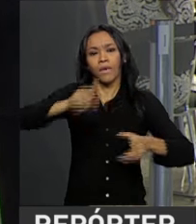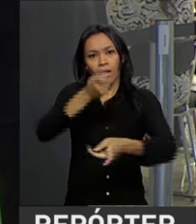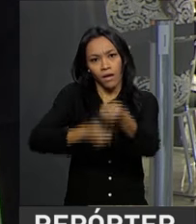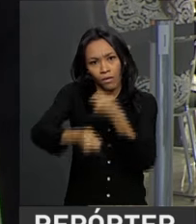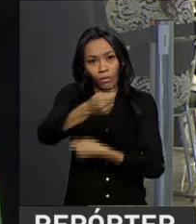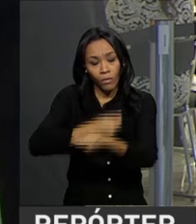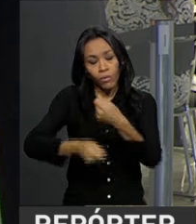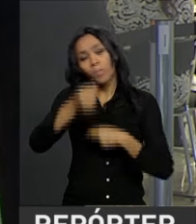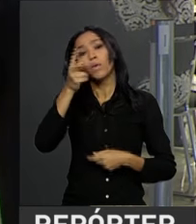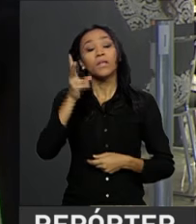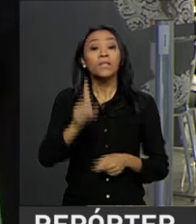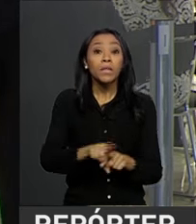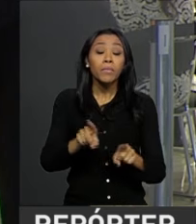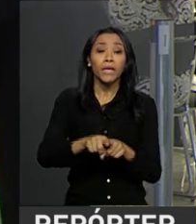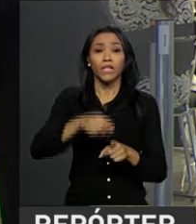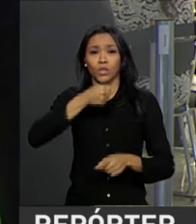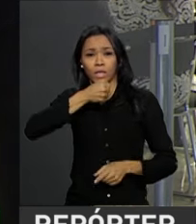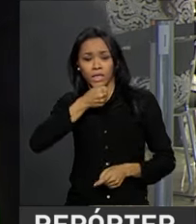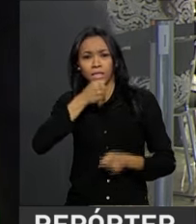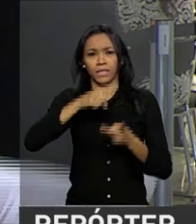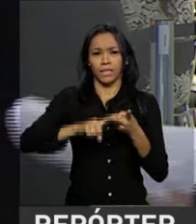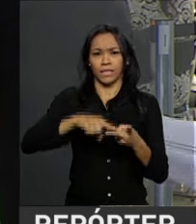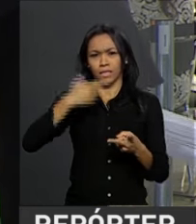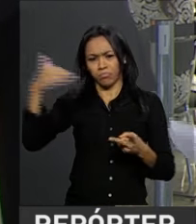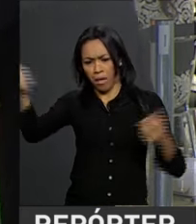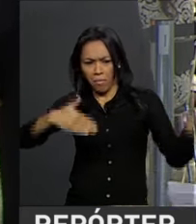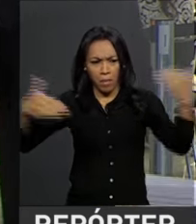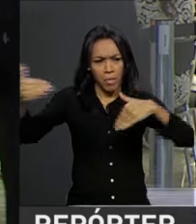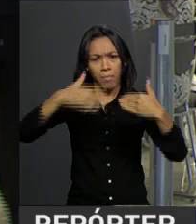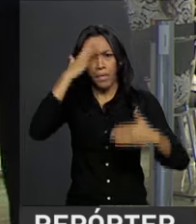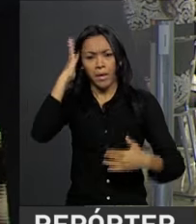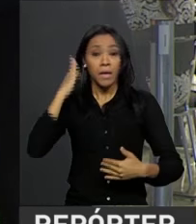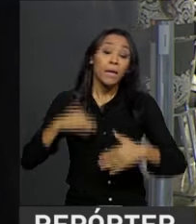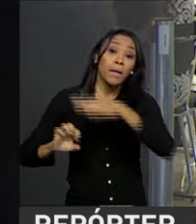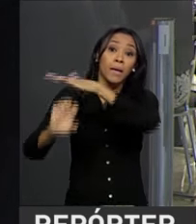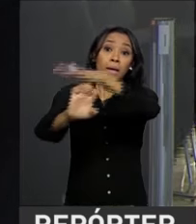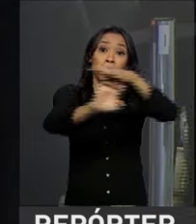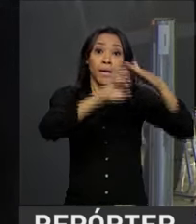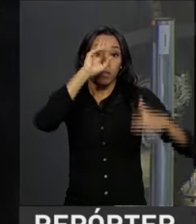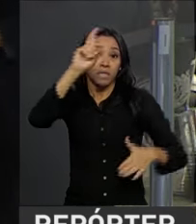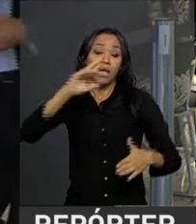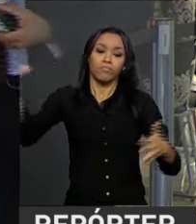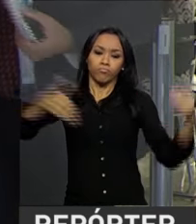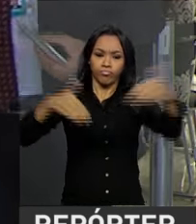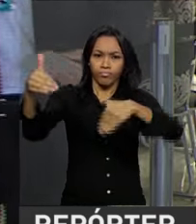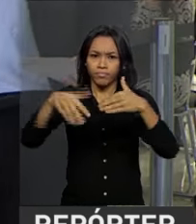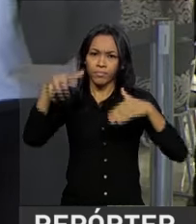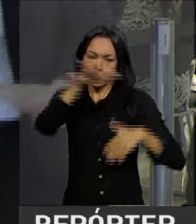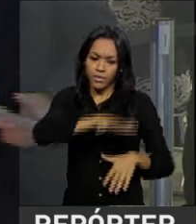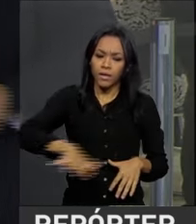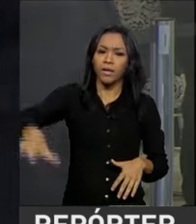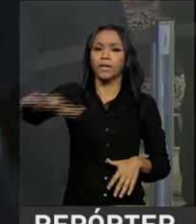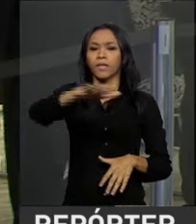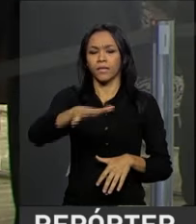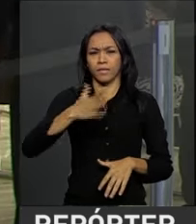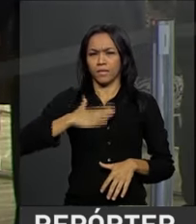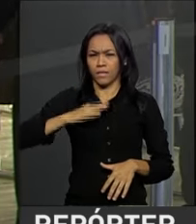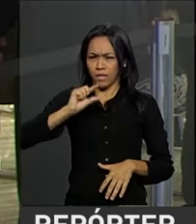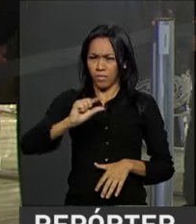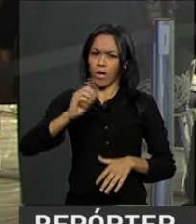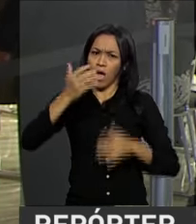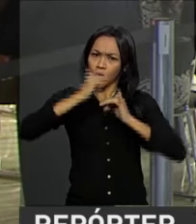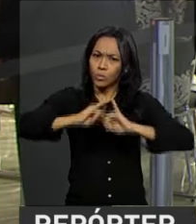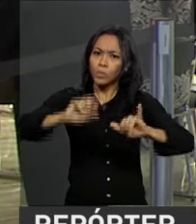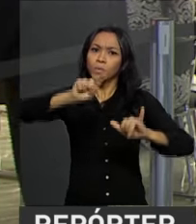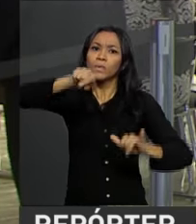como jornalistas e empresários, já começam a ocupar as cadeiras deste Salão Leste aqui no Palácio. Após o anúncio, está prevista